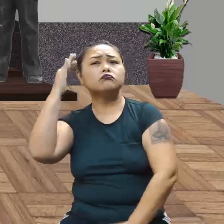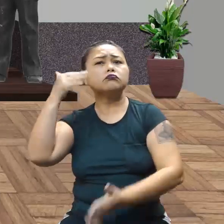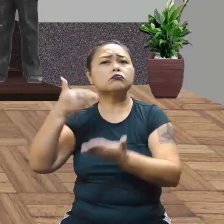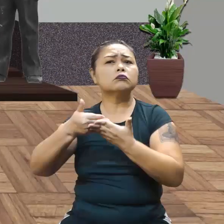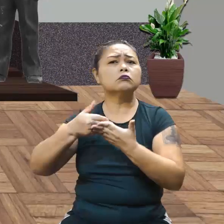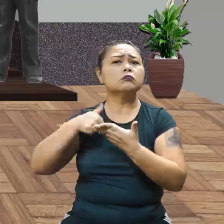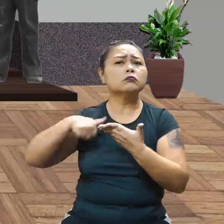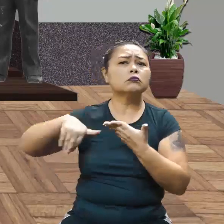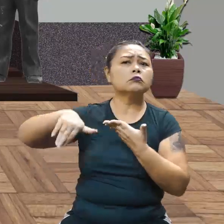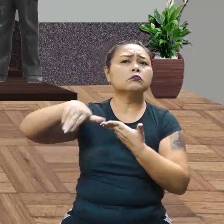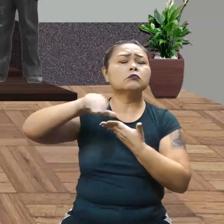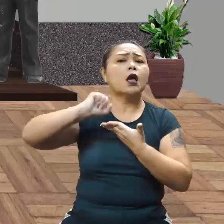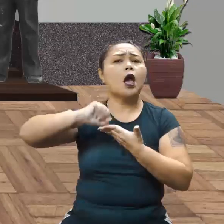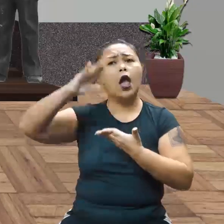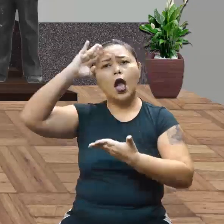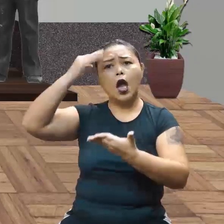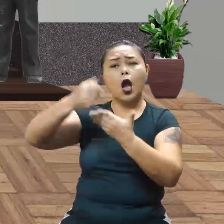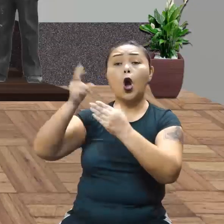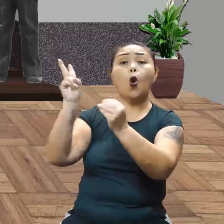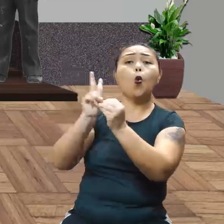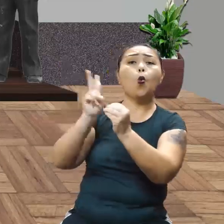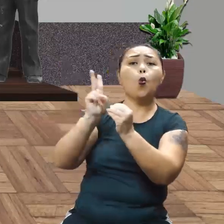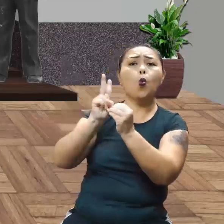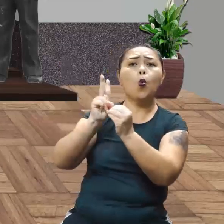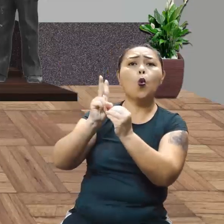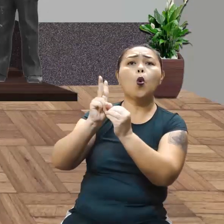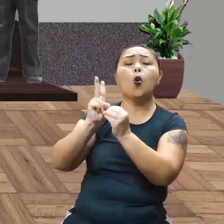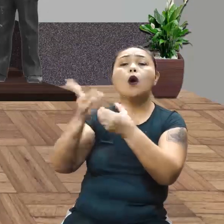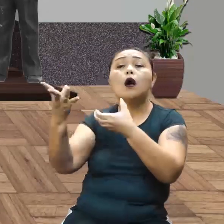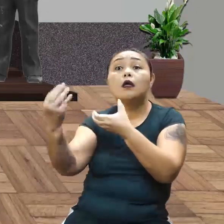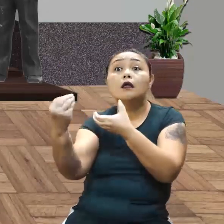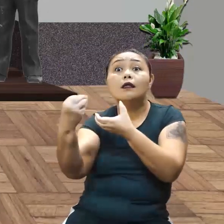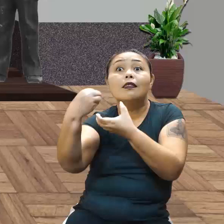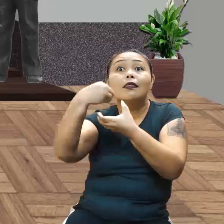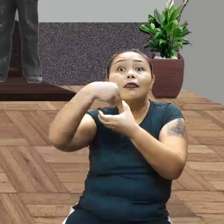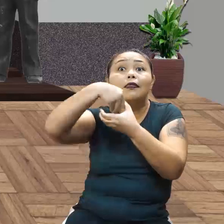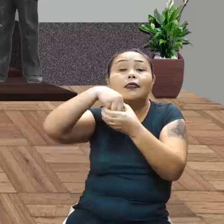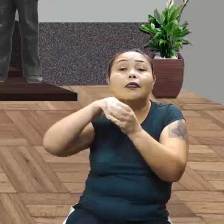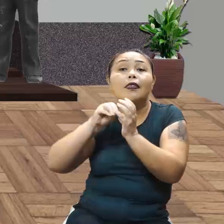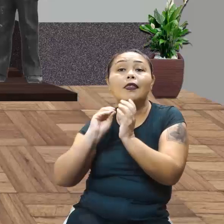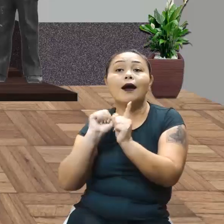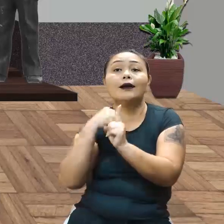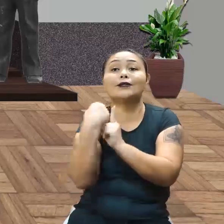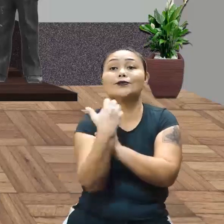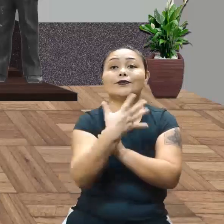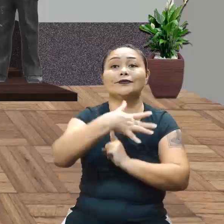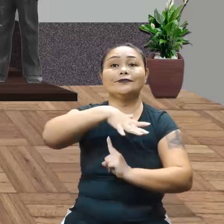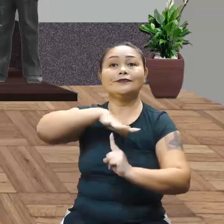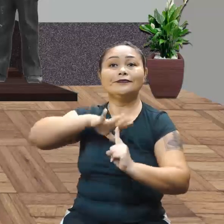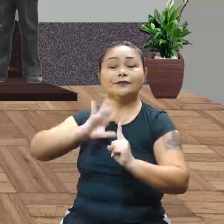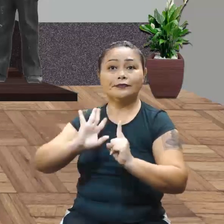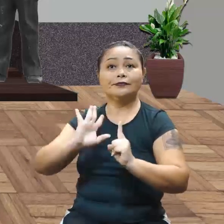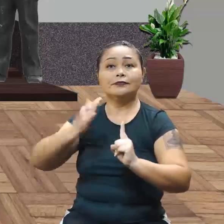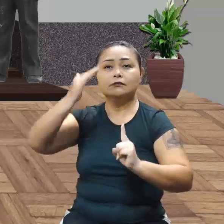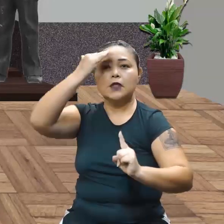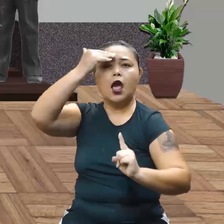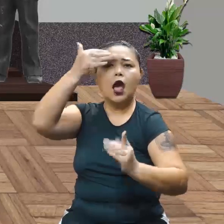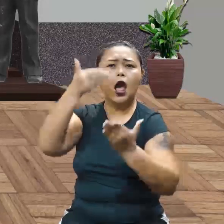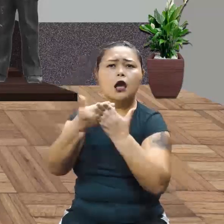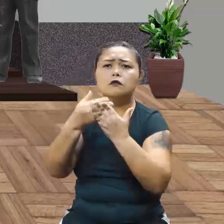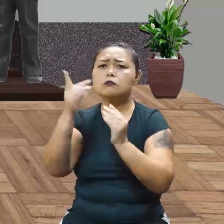positivista, ele defendia que o índio ele teria que ser integrado à sociedade. Ele